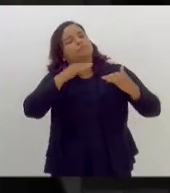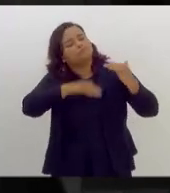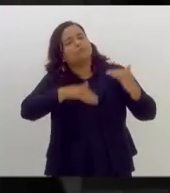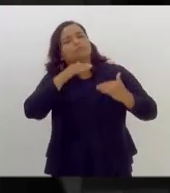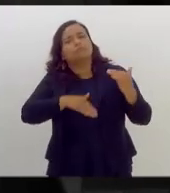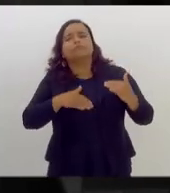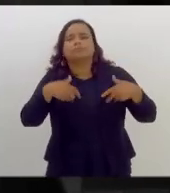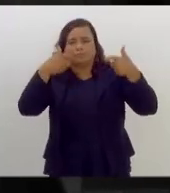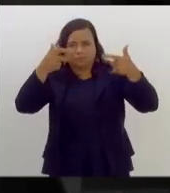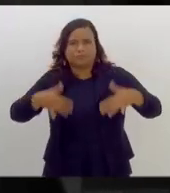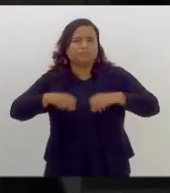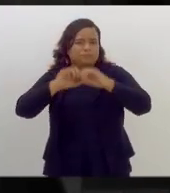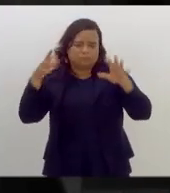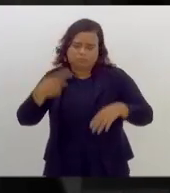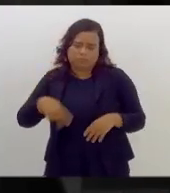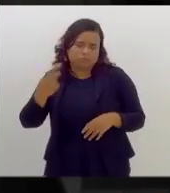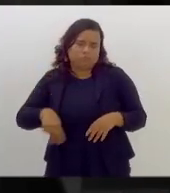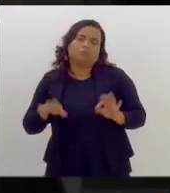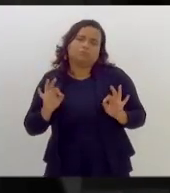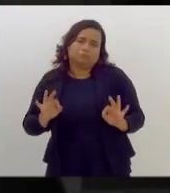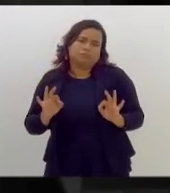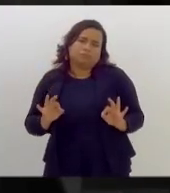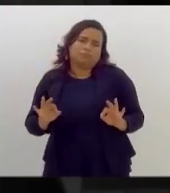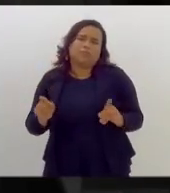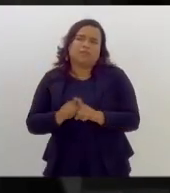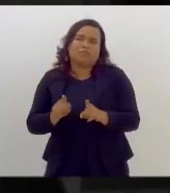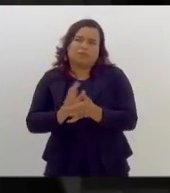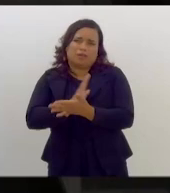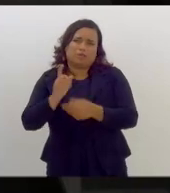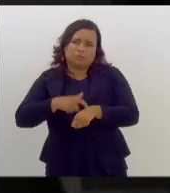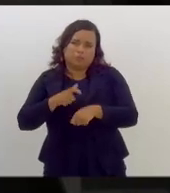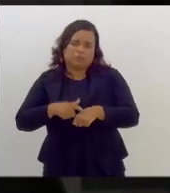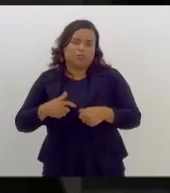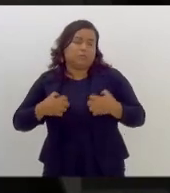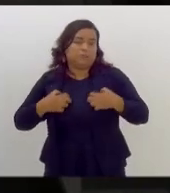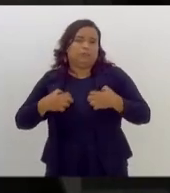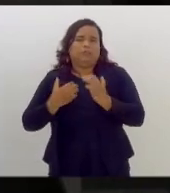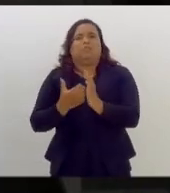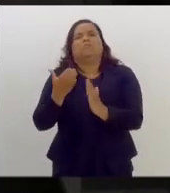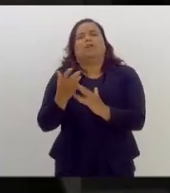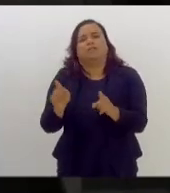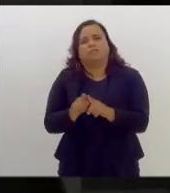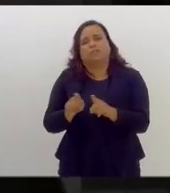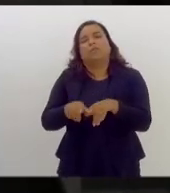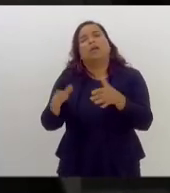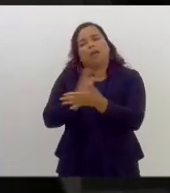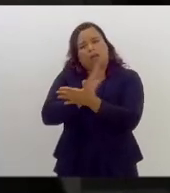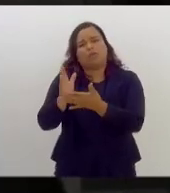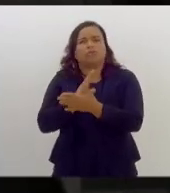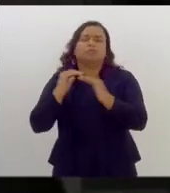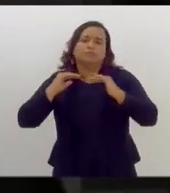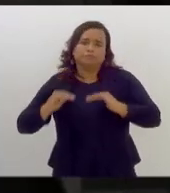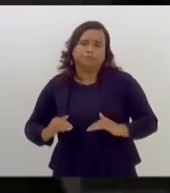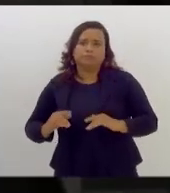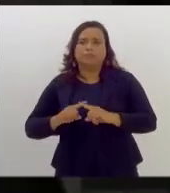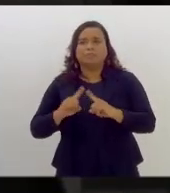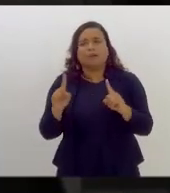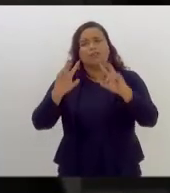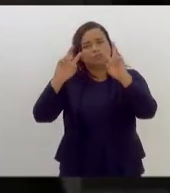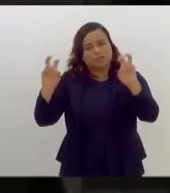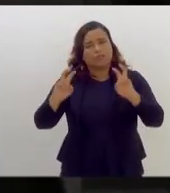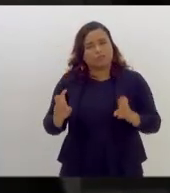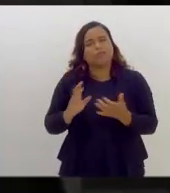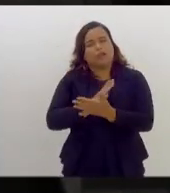foram explicitadas em plenário, em alguns momentos de forma mais veemente, em outros momentos de forma menos veemente. Mas tem temas e